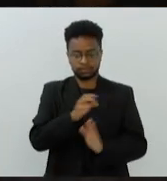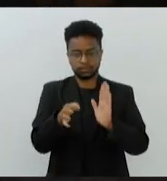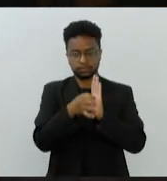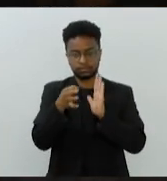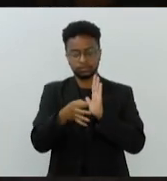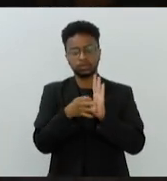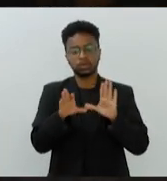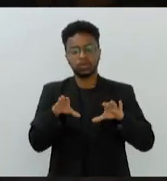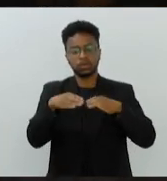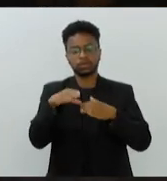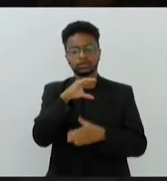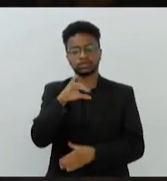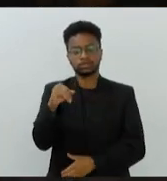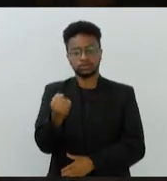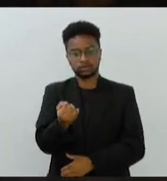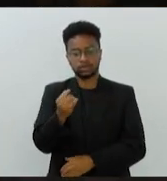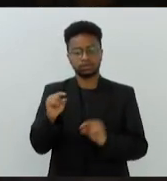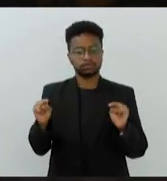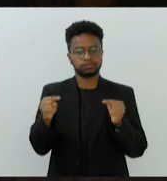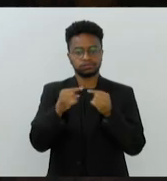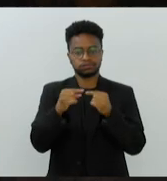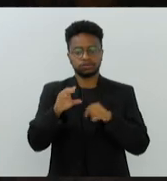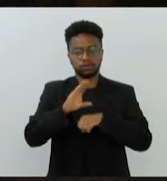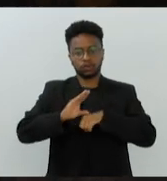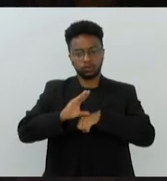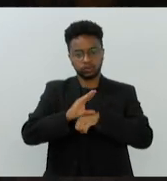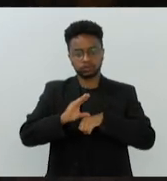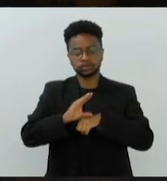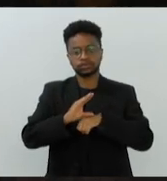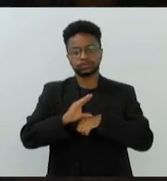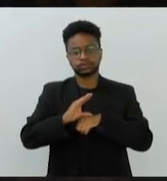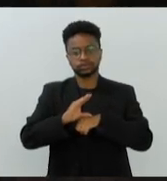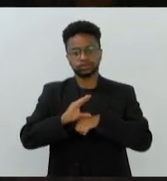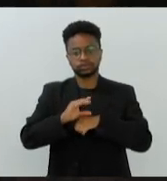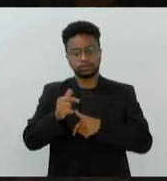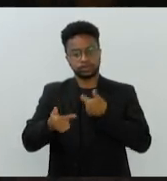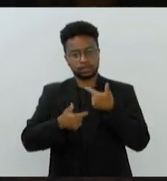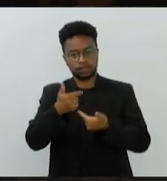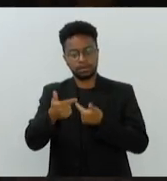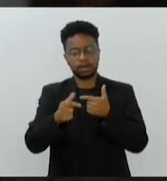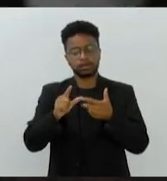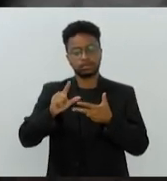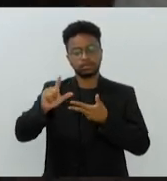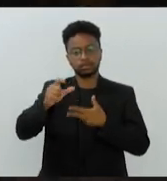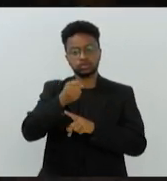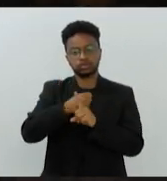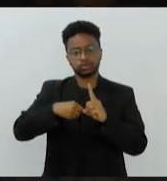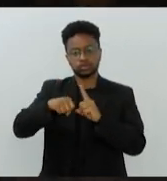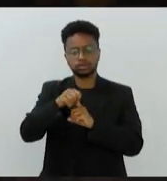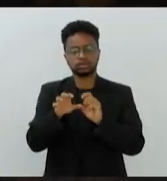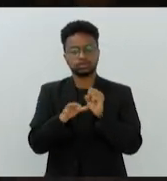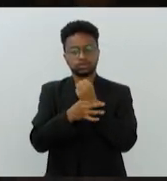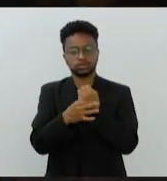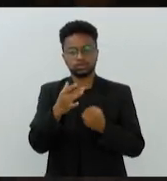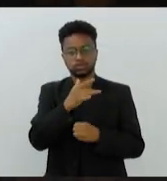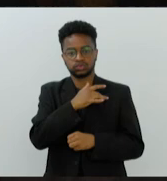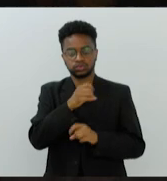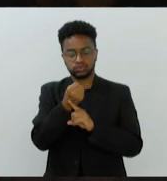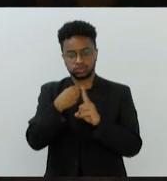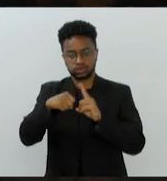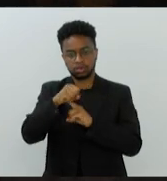das comissões Constituição e Justiça pela constitucionalidade, de Trabalho, Legislação Social e Seguridade Social